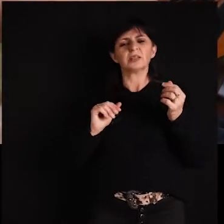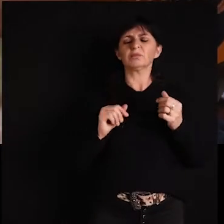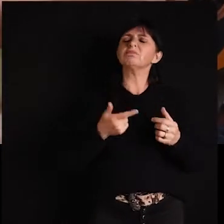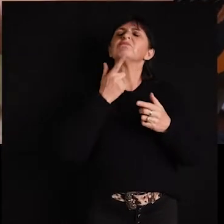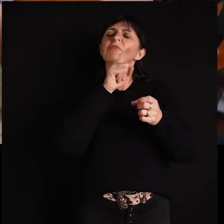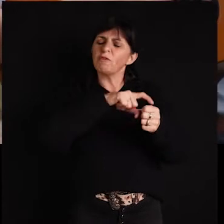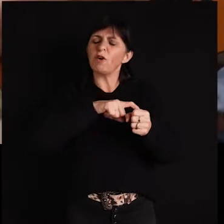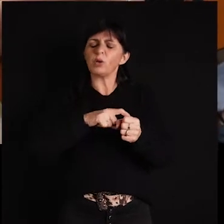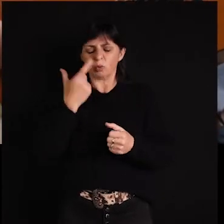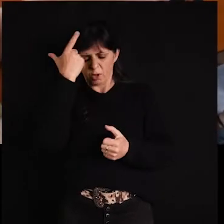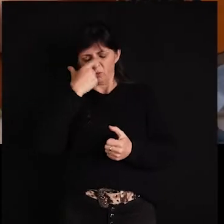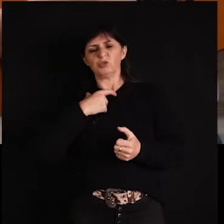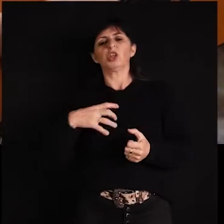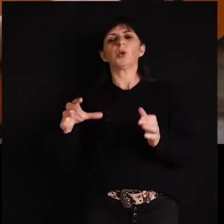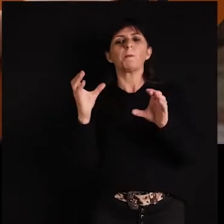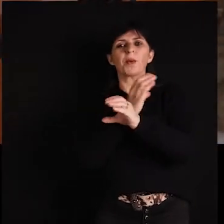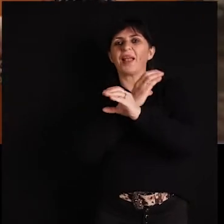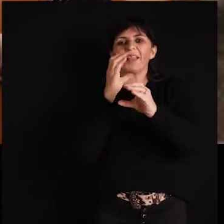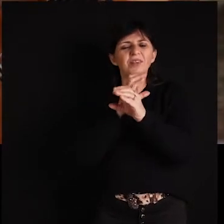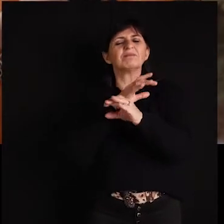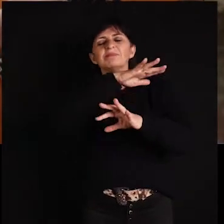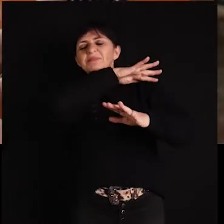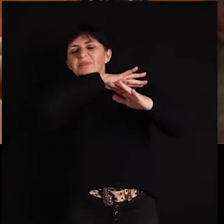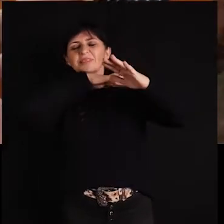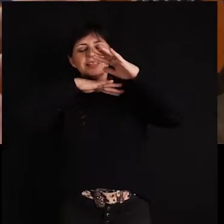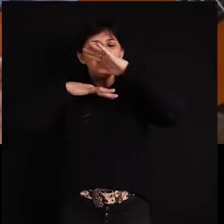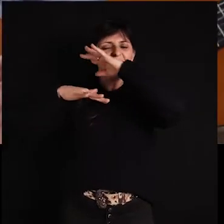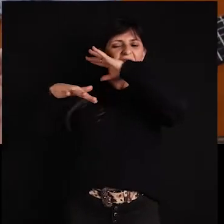Eu volto a ser eu inteiro, sentindo o cheiro da